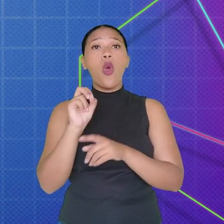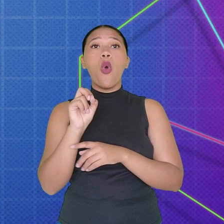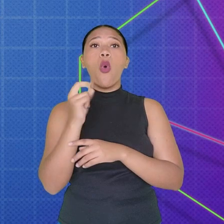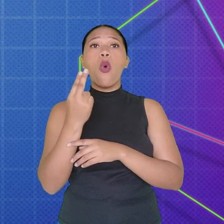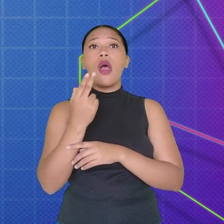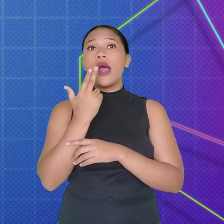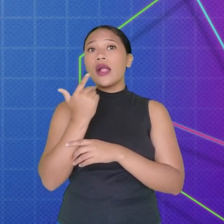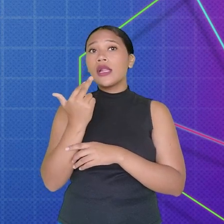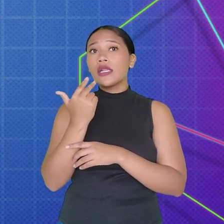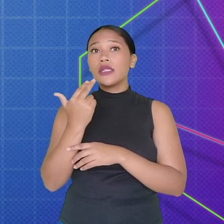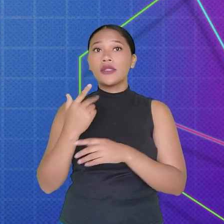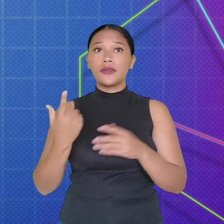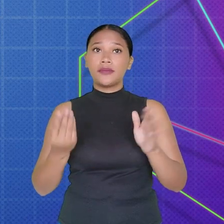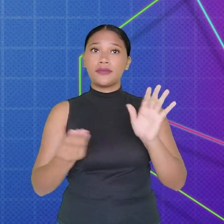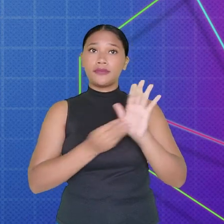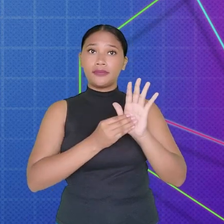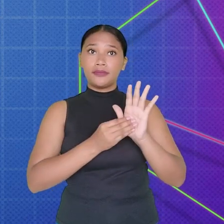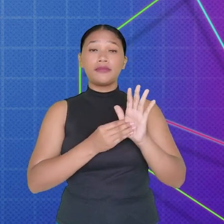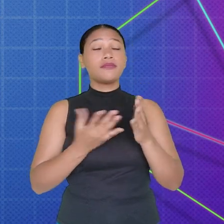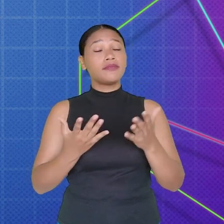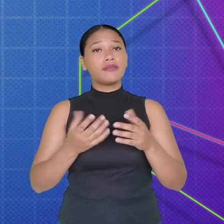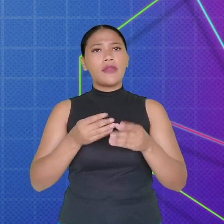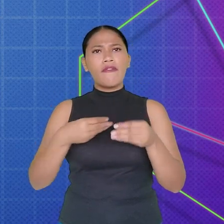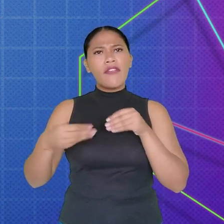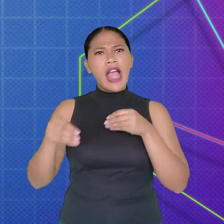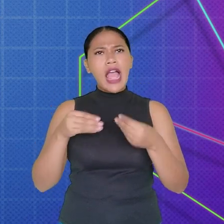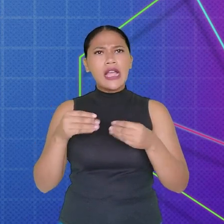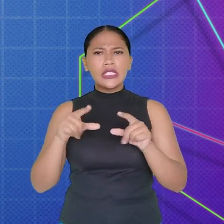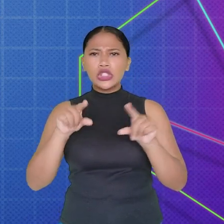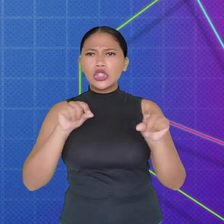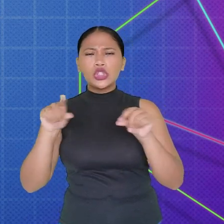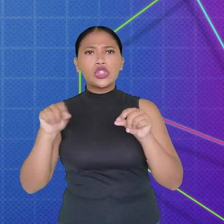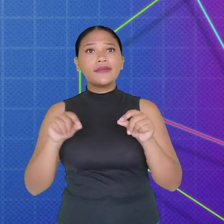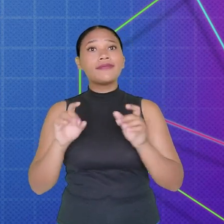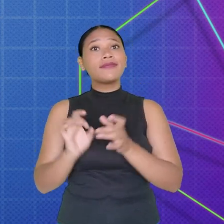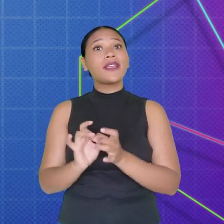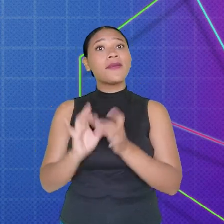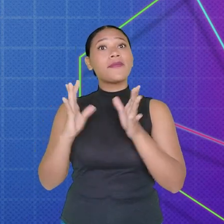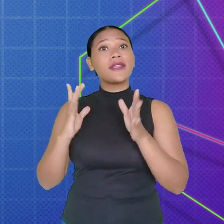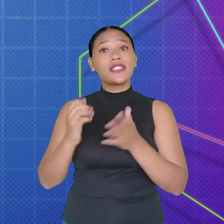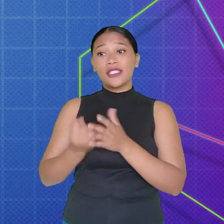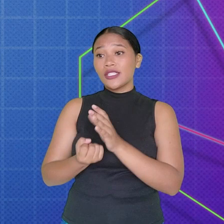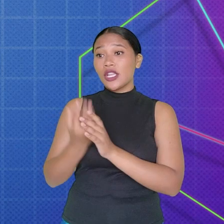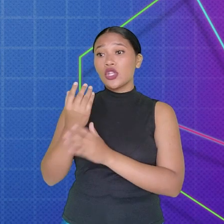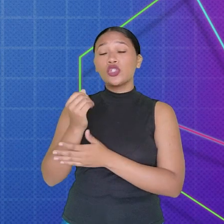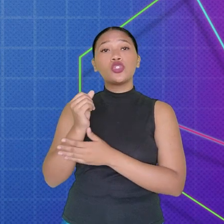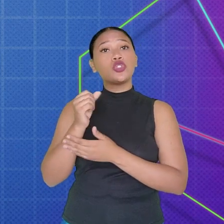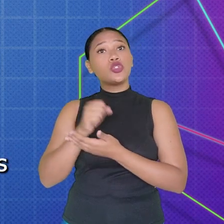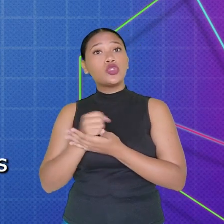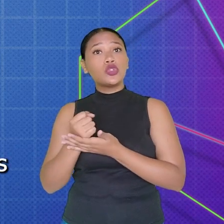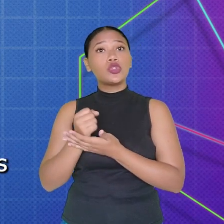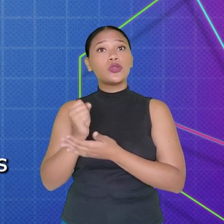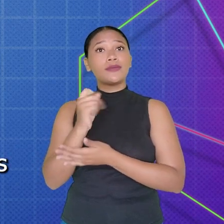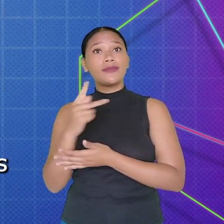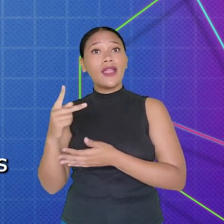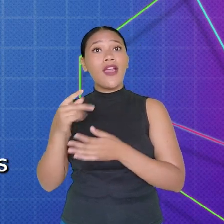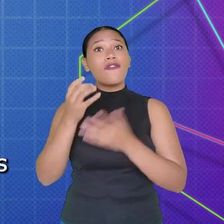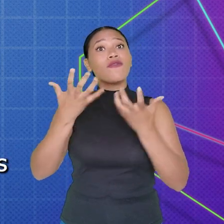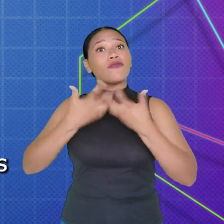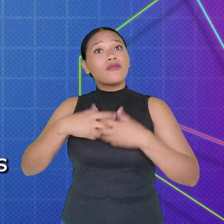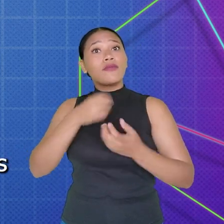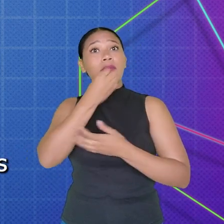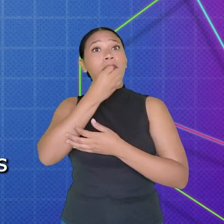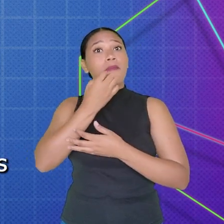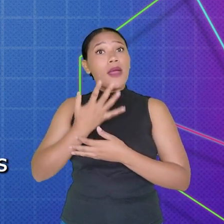idioma do sistema operacional. Essa flexibilidade permite que os desenvolvedores criem jogos e aplicativos que funcionem bem em uma